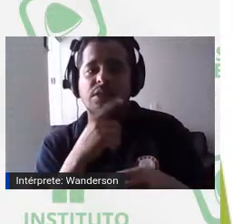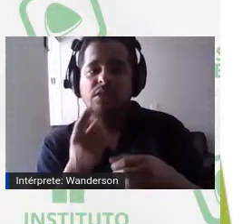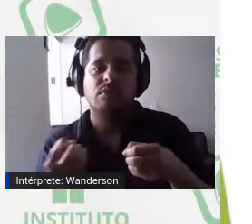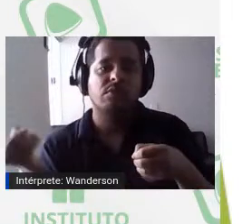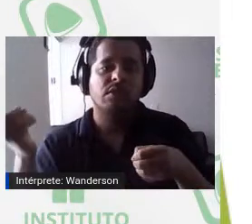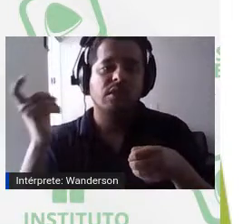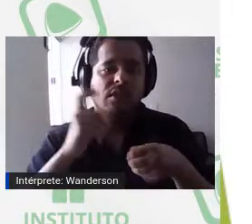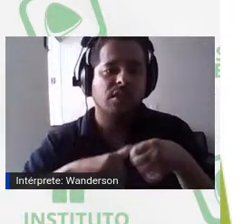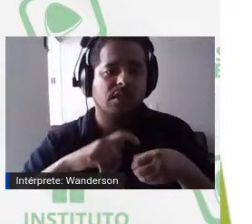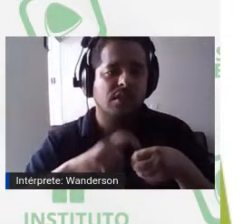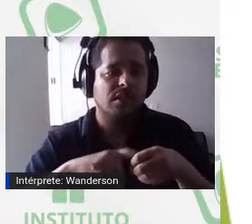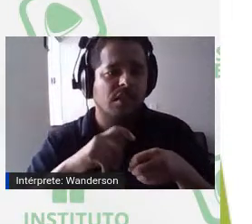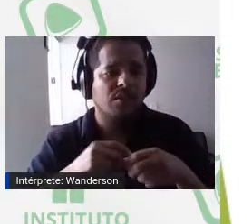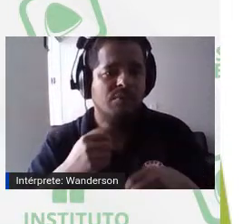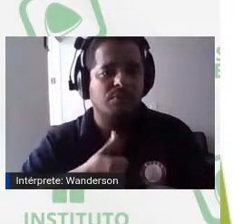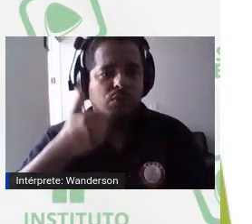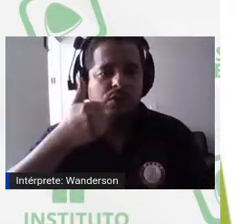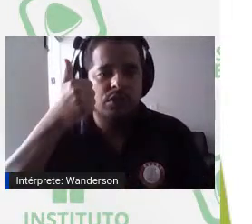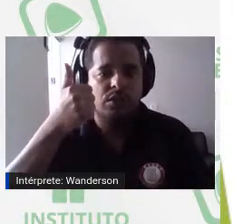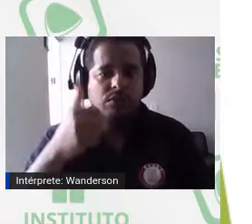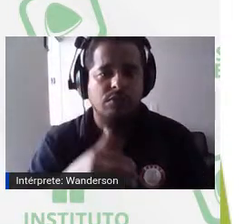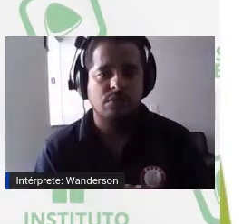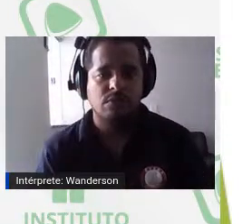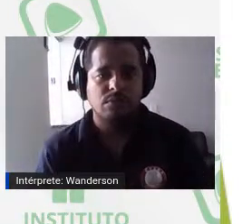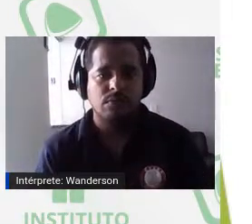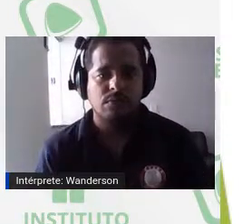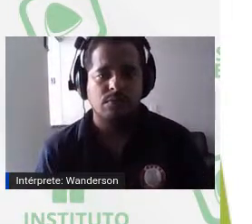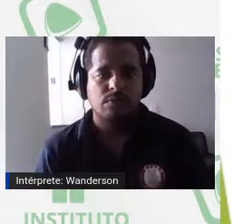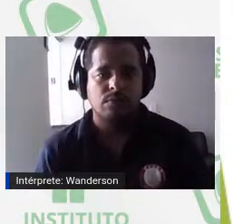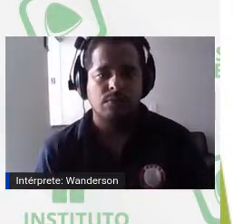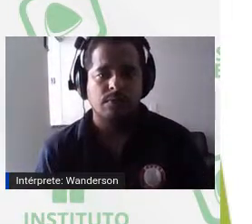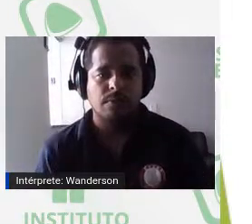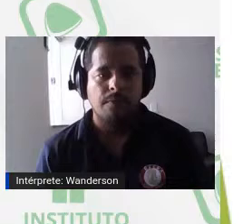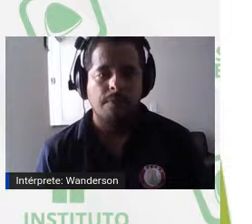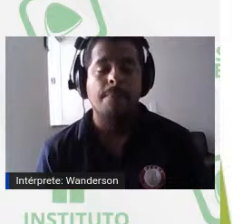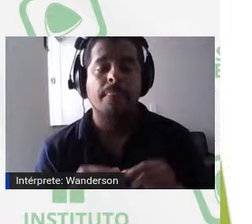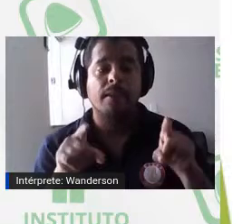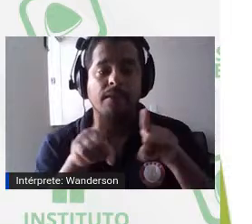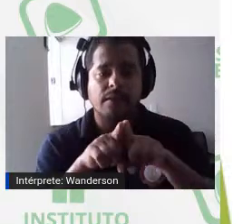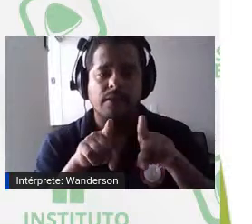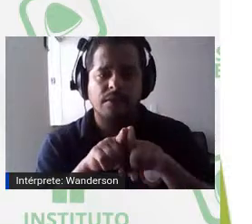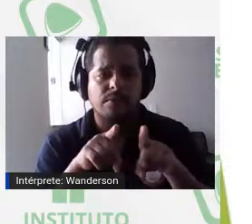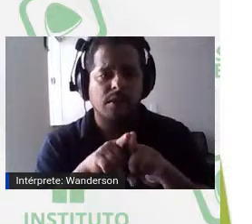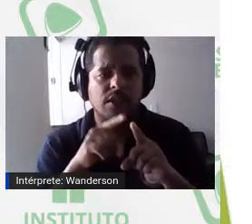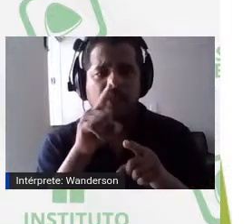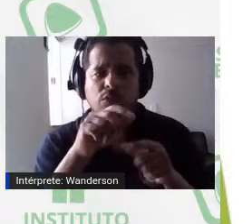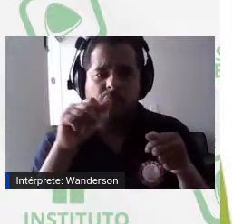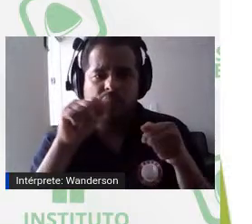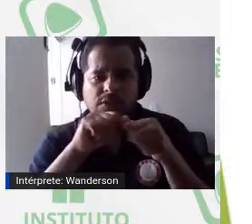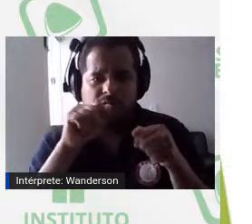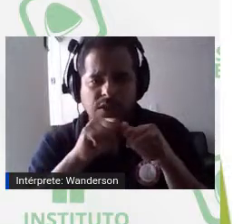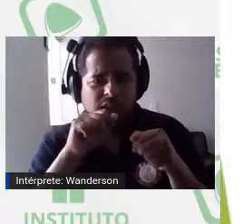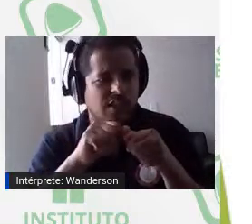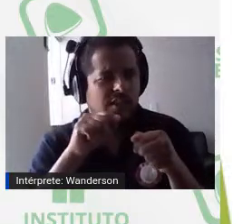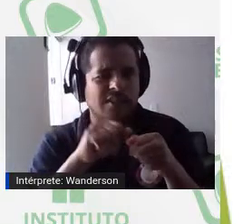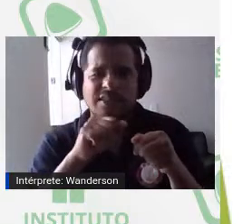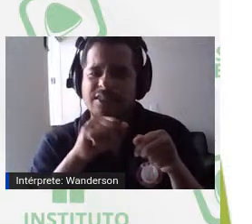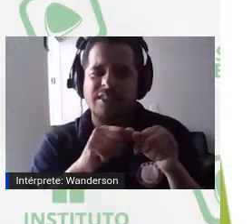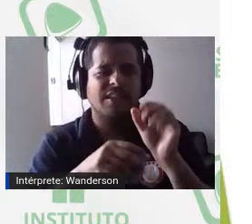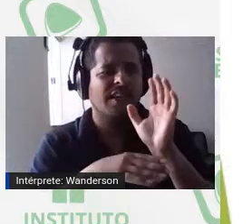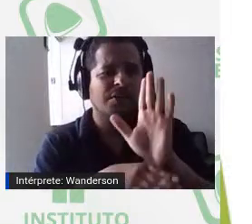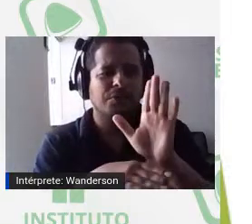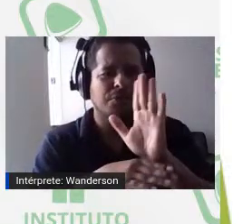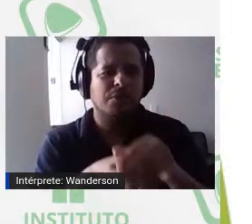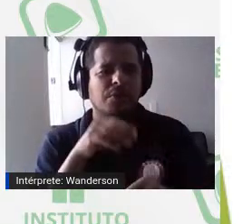positivo, visto que o que nós produzimos ajudou os professores em sala de aula